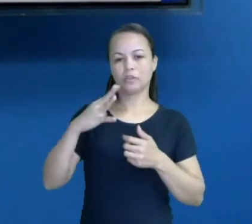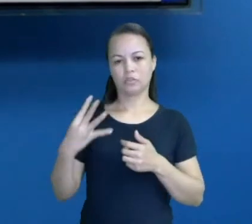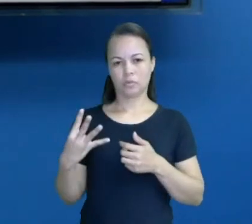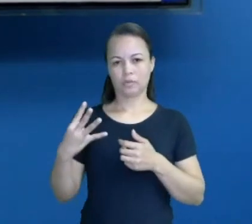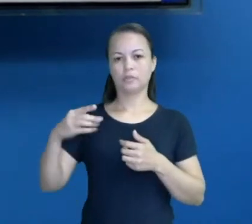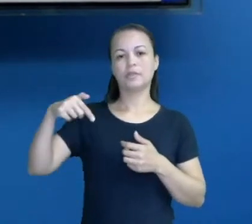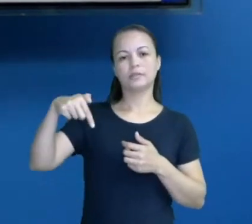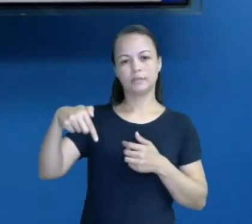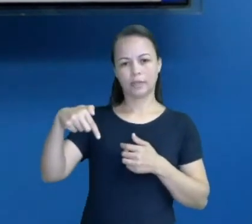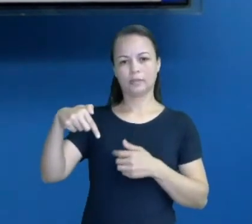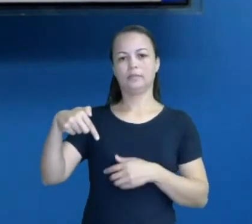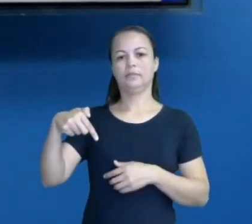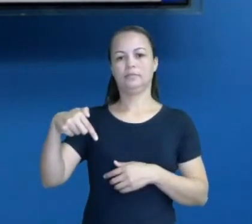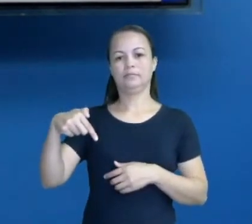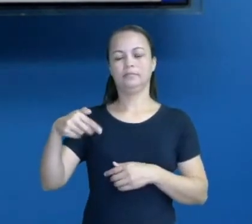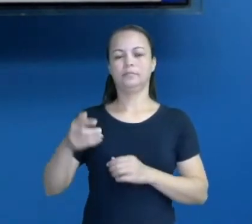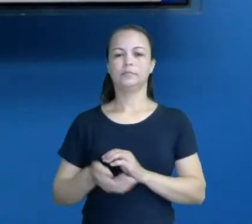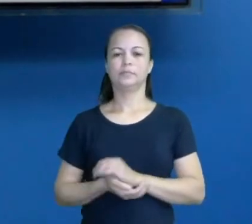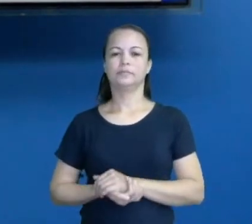7 quadrinhos.